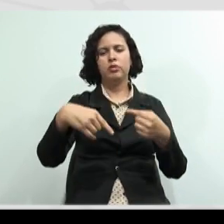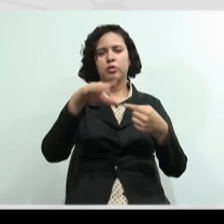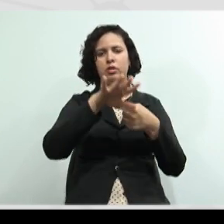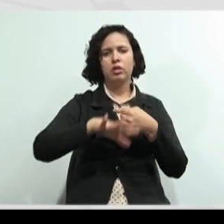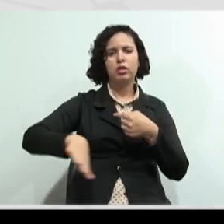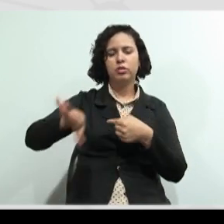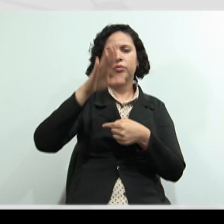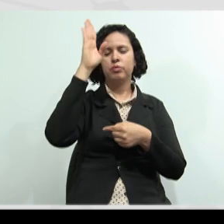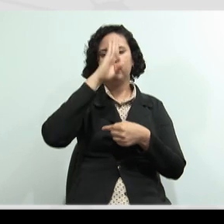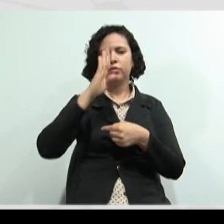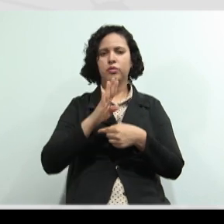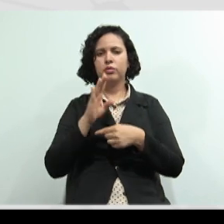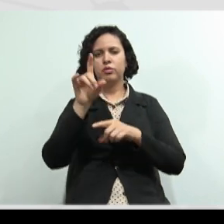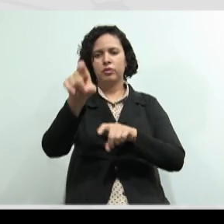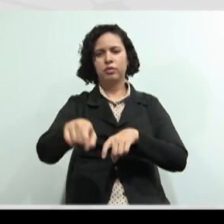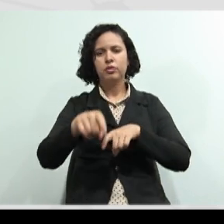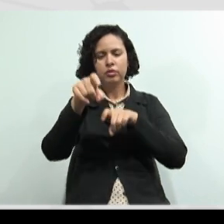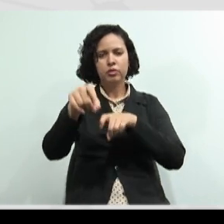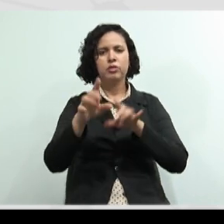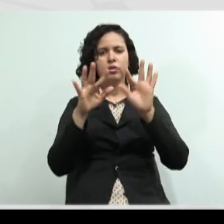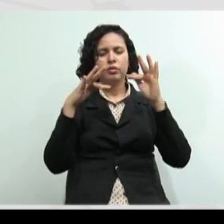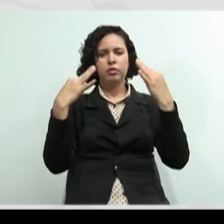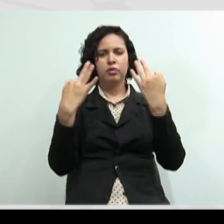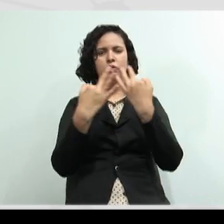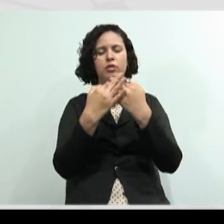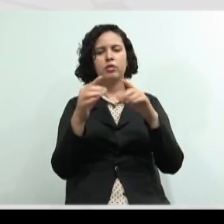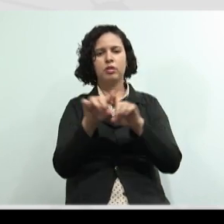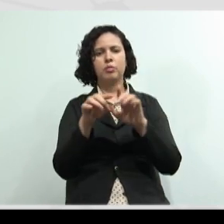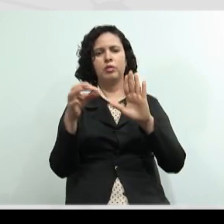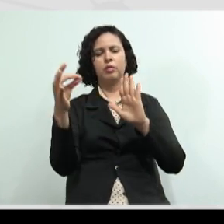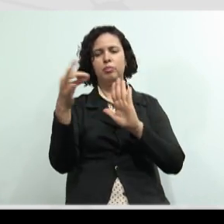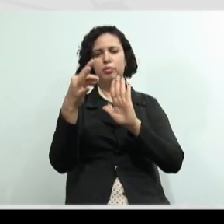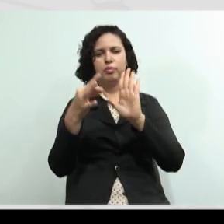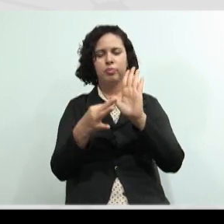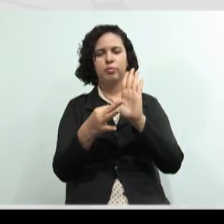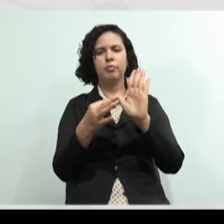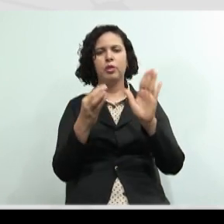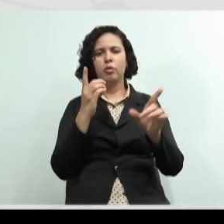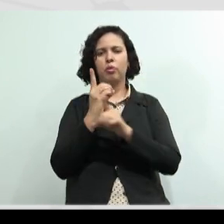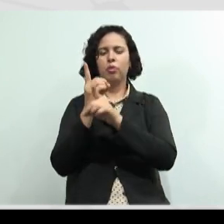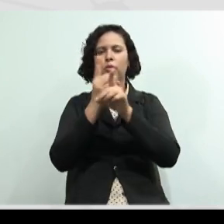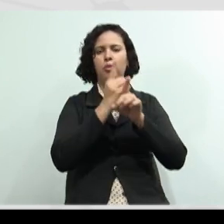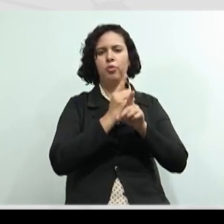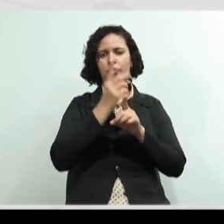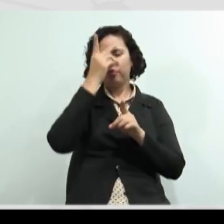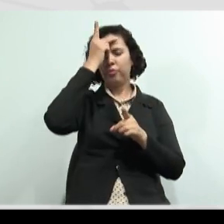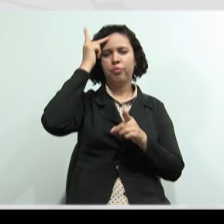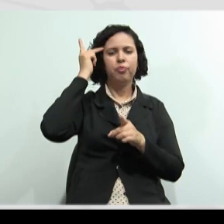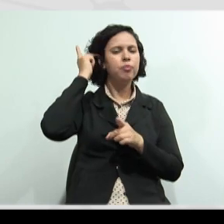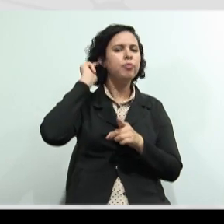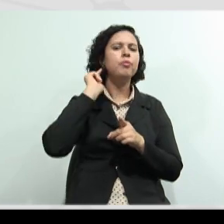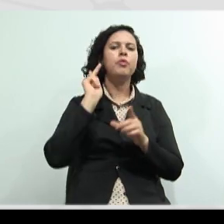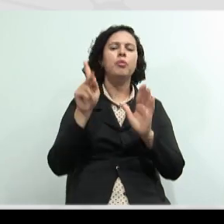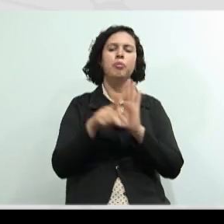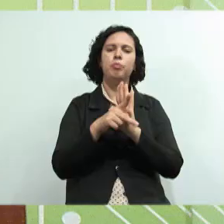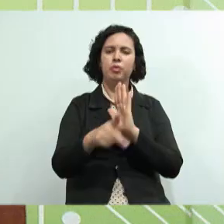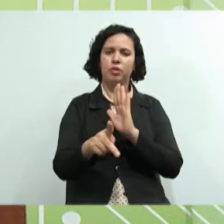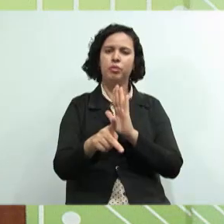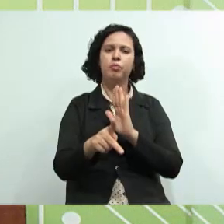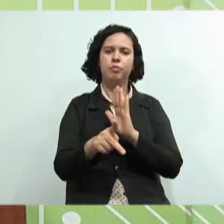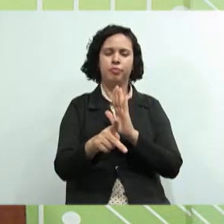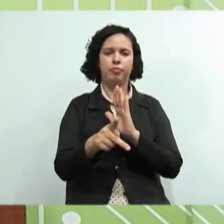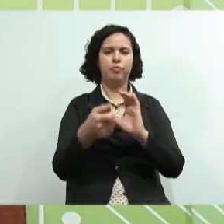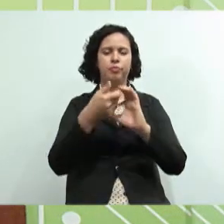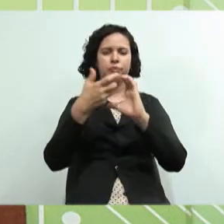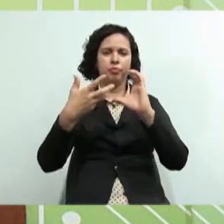agricultura familiar e os critérios para a identificação do público que se caracteriza como agricultura familiar.